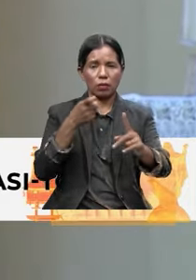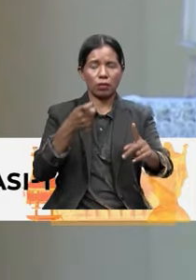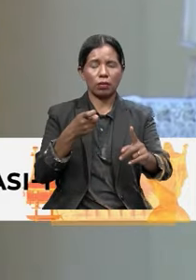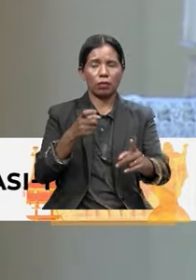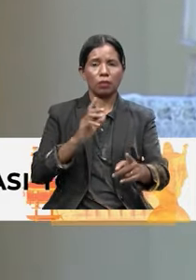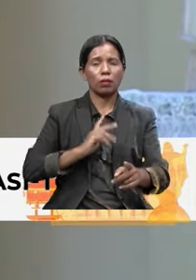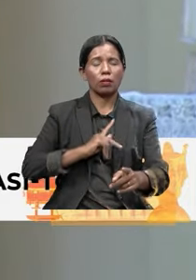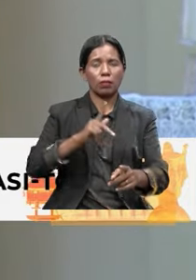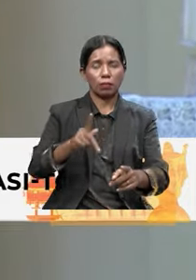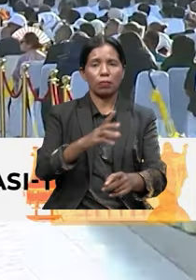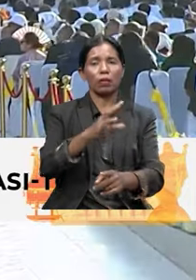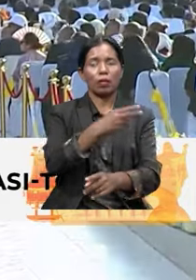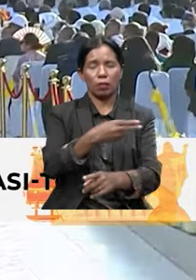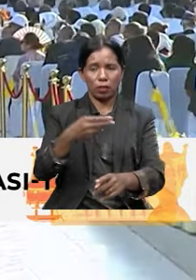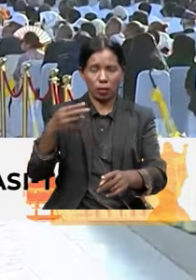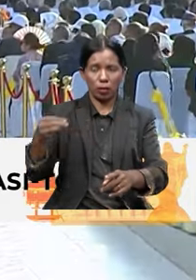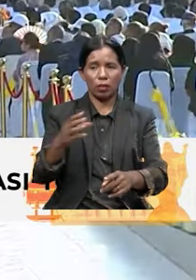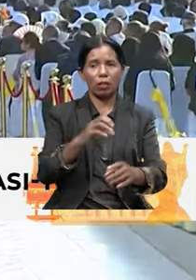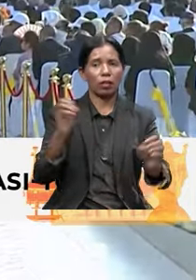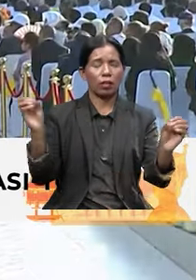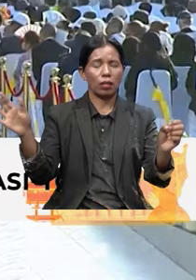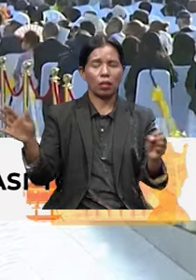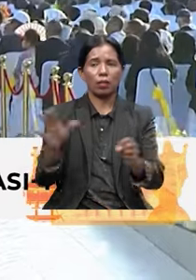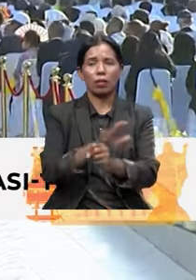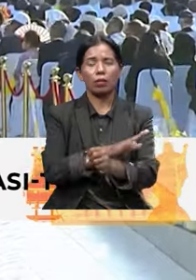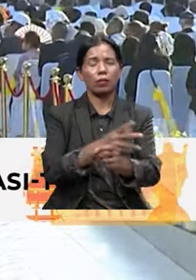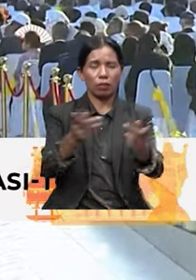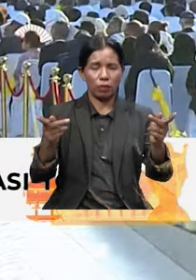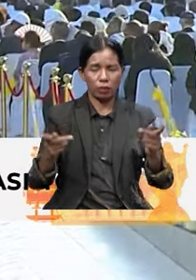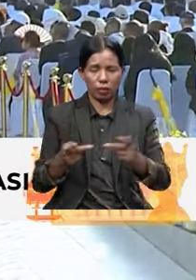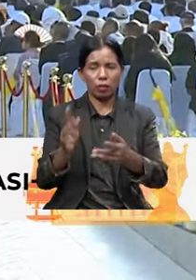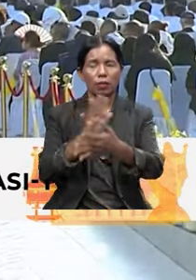cupa na tambua entete, no flores na conu ona e fatal in